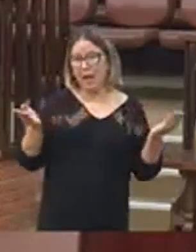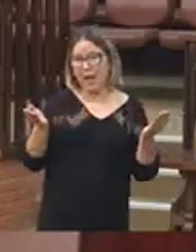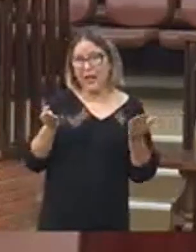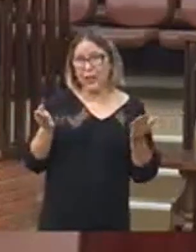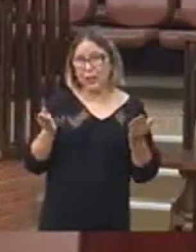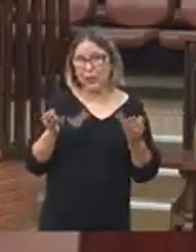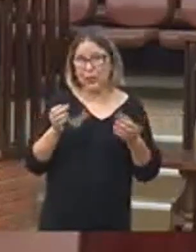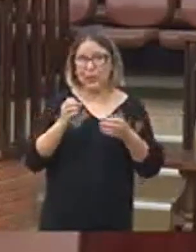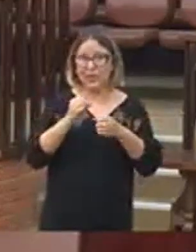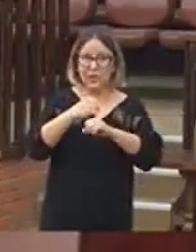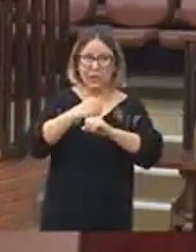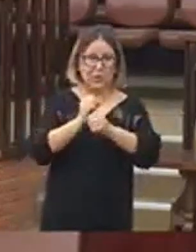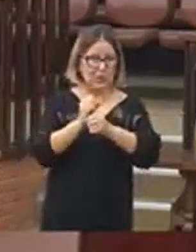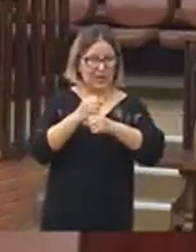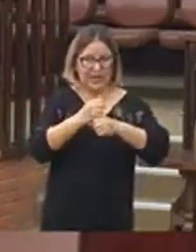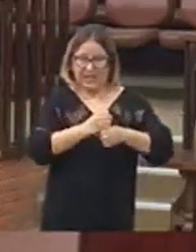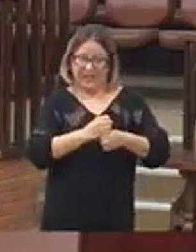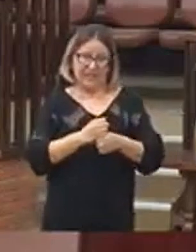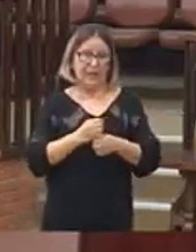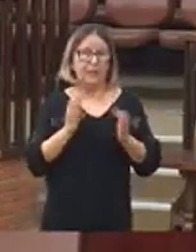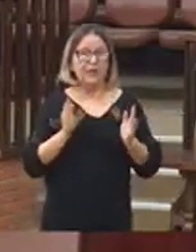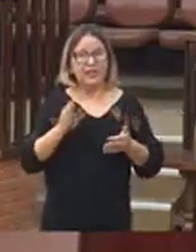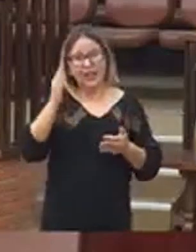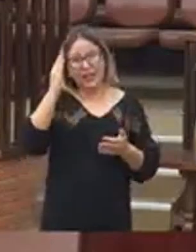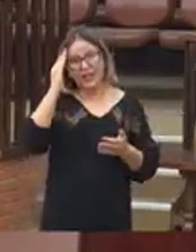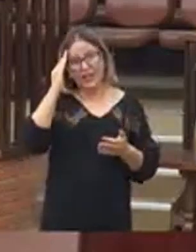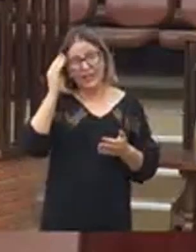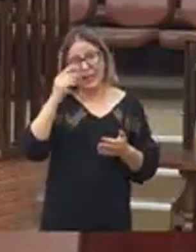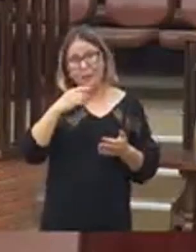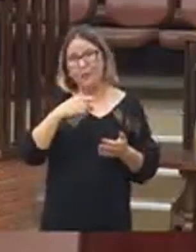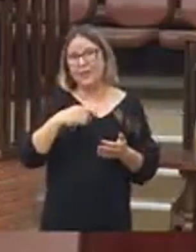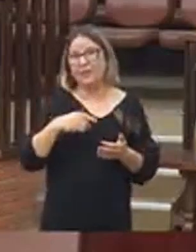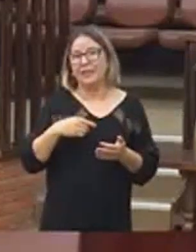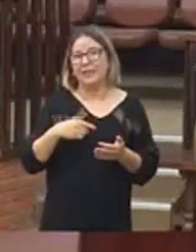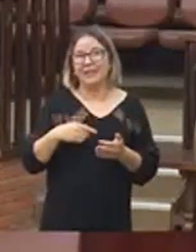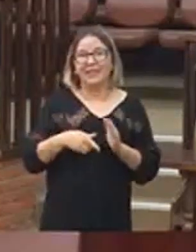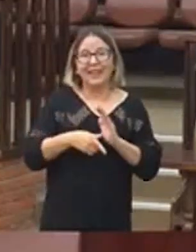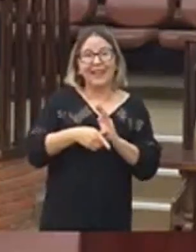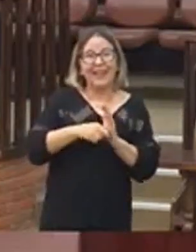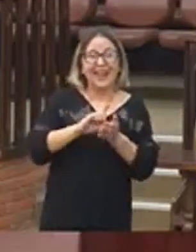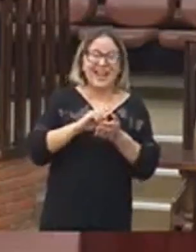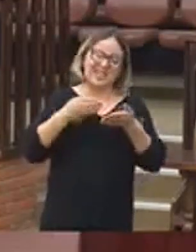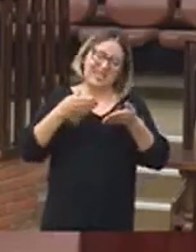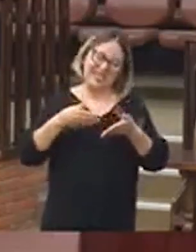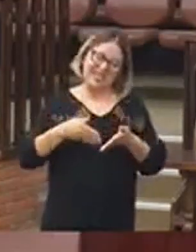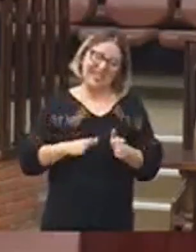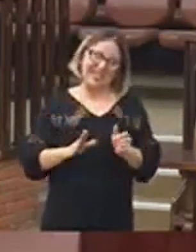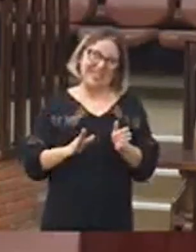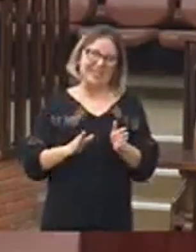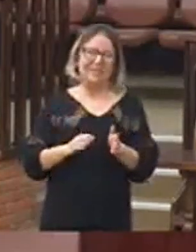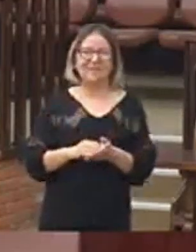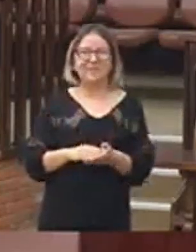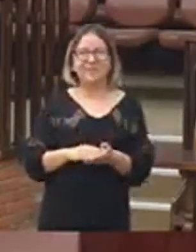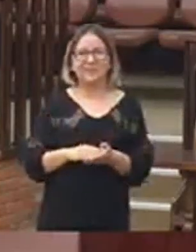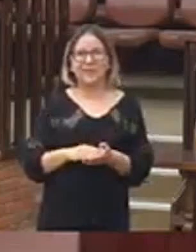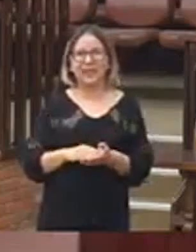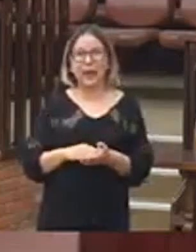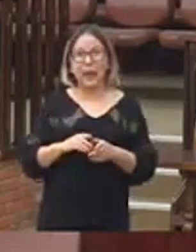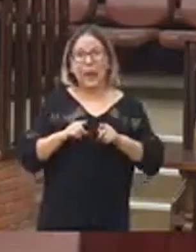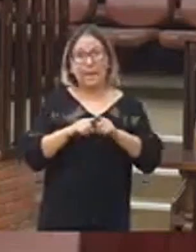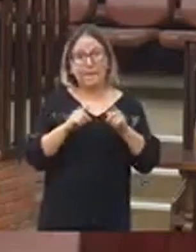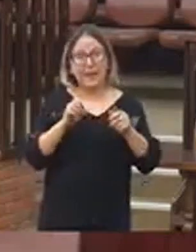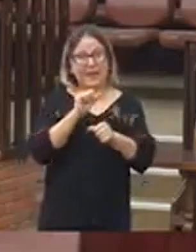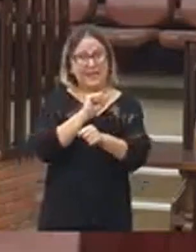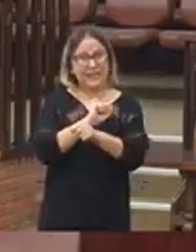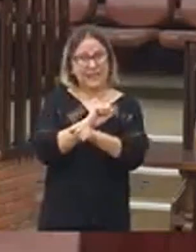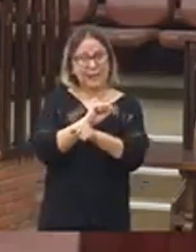o que ia ser, se era menino ou menina. Agora já perdeu a graça. Esperar é quando você não vê. Então,